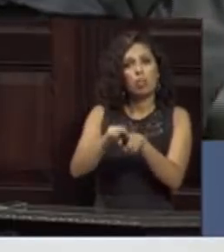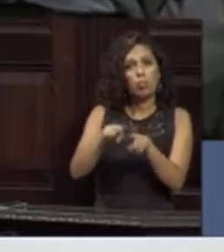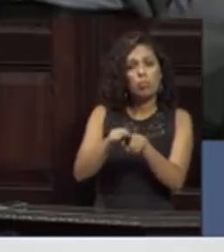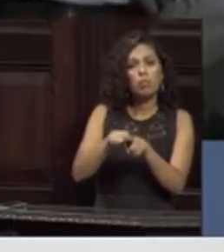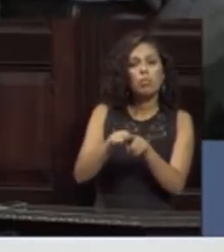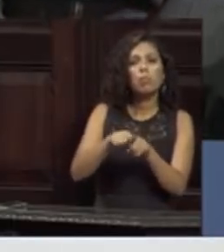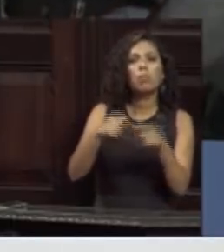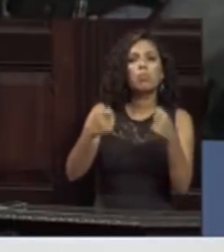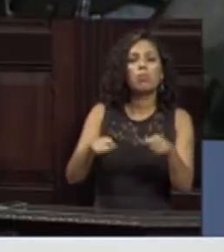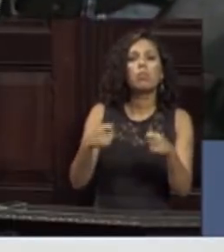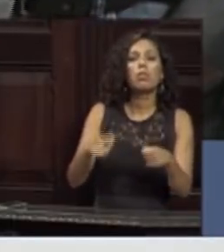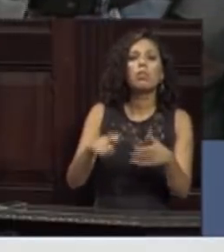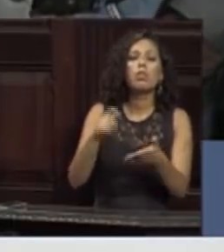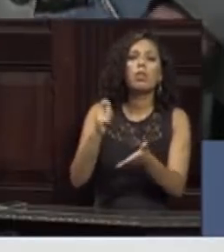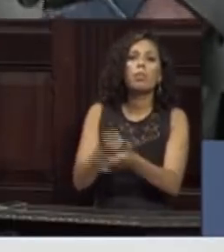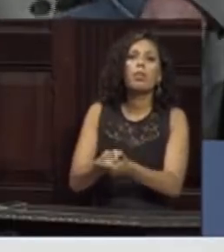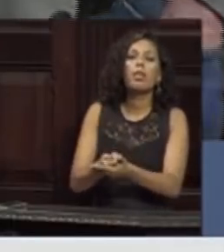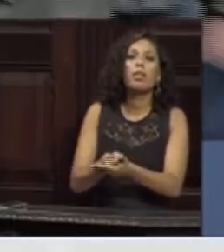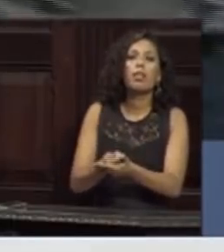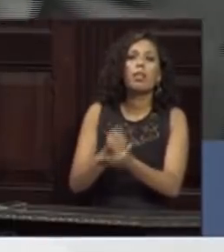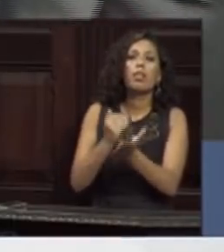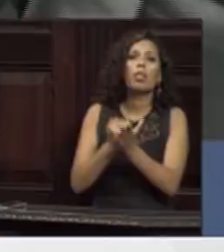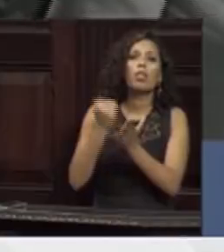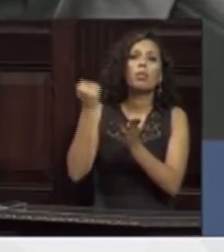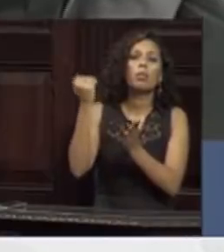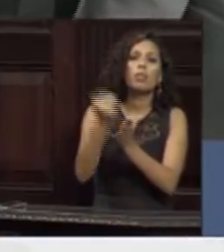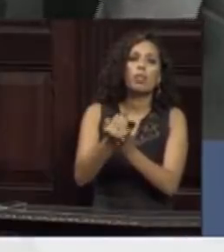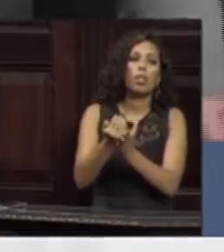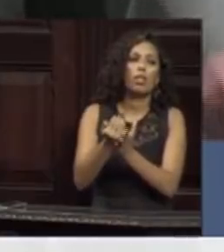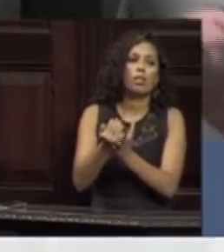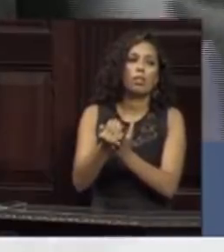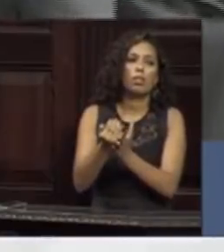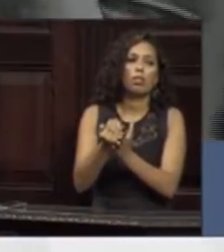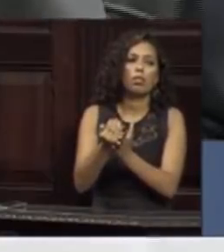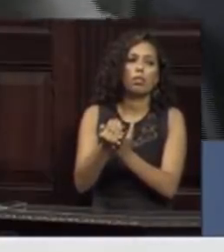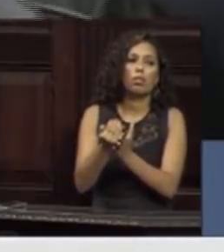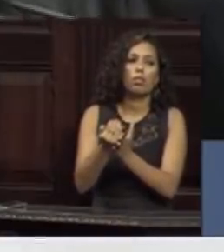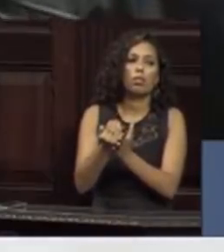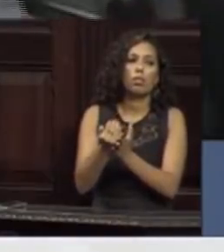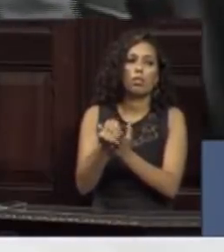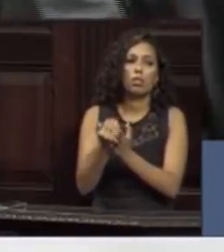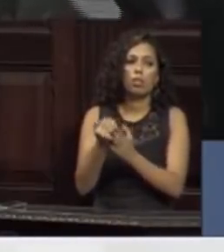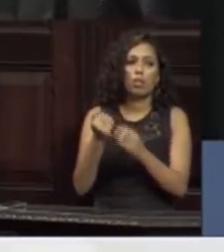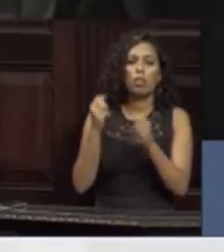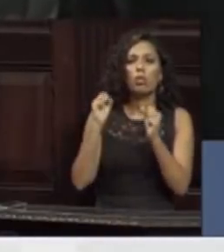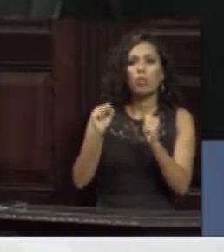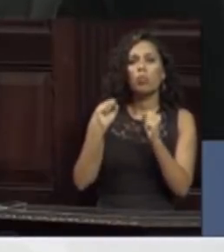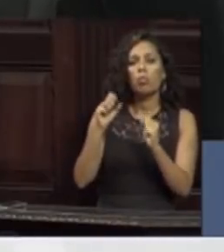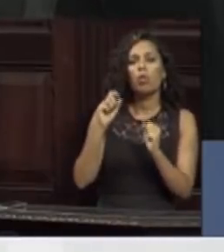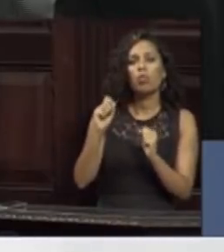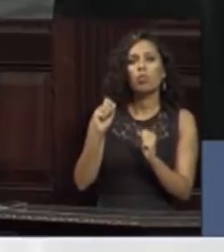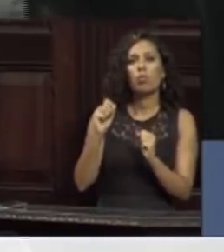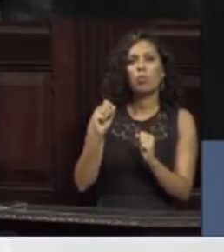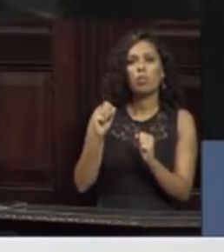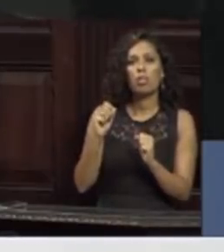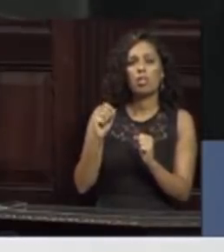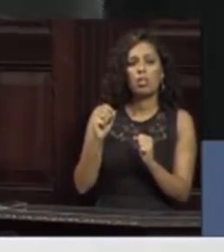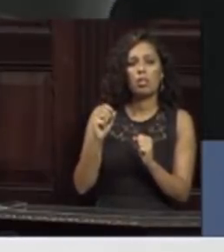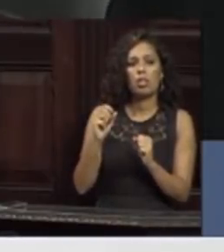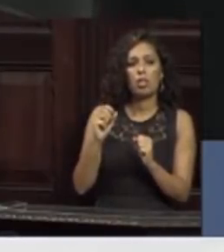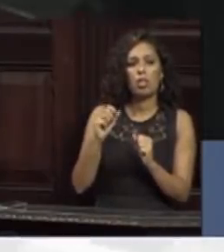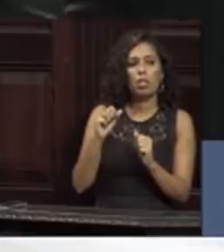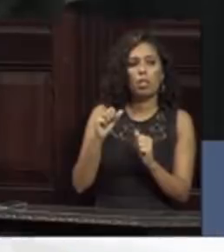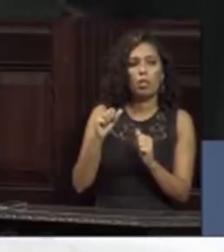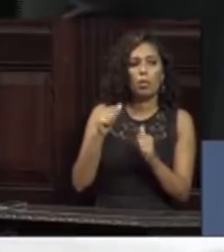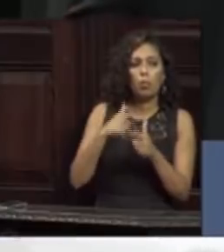Público. E não ficar criando penduricalho, que pode, muitas das vezes, até mesmo prejudicar os promotores. Porque uma vez